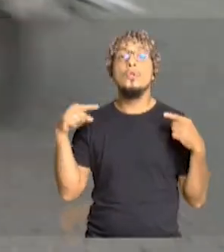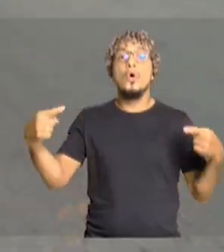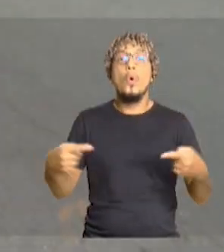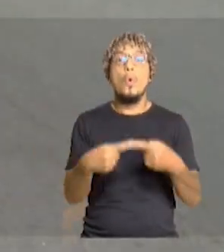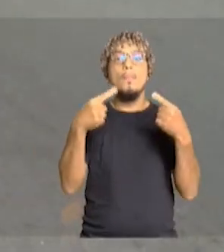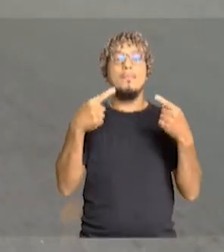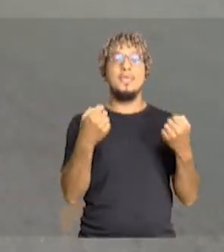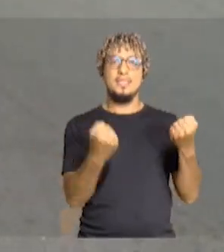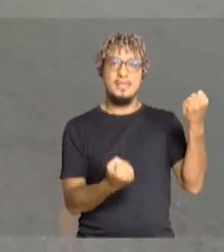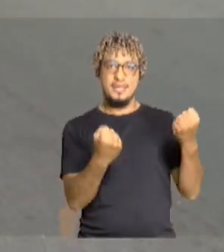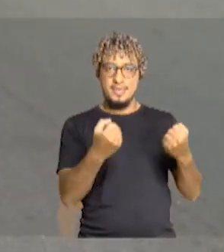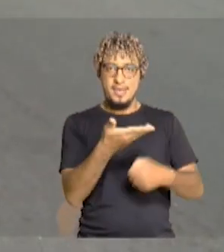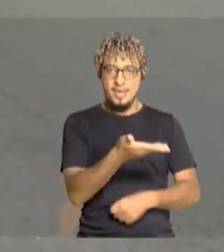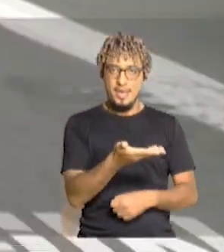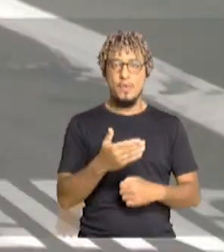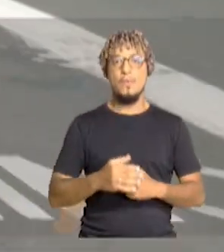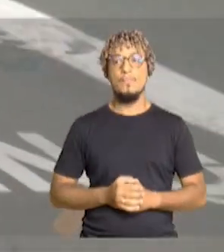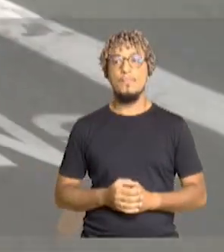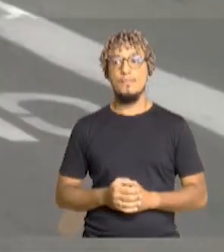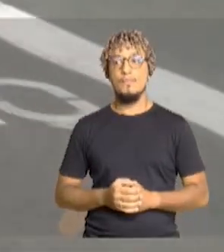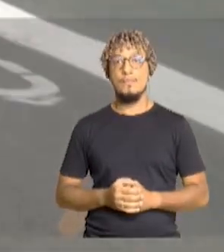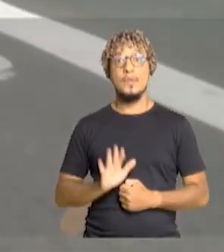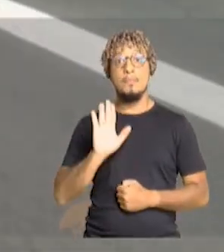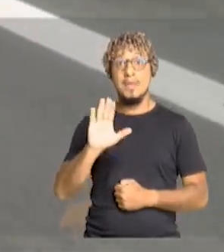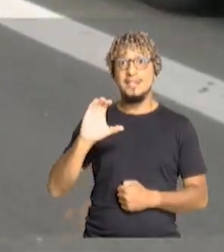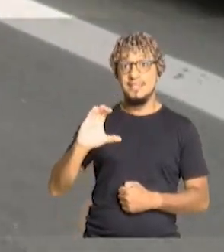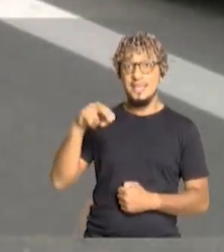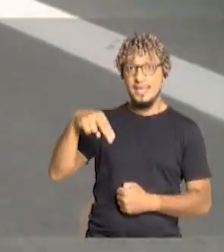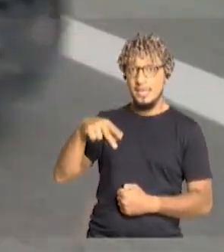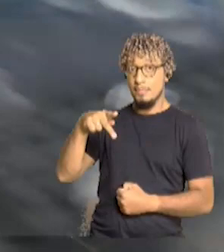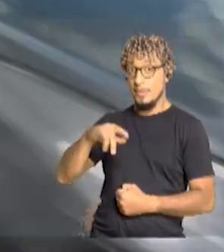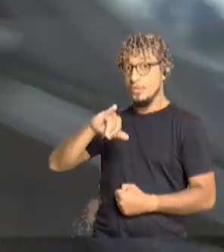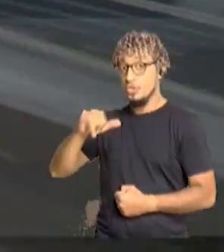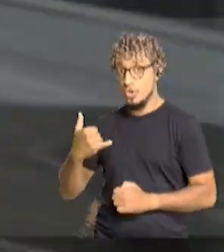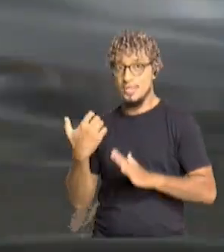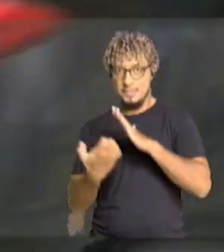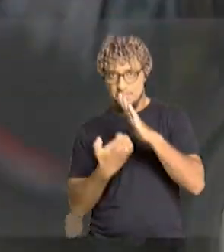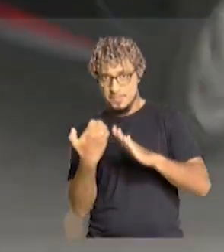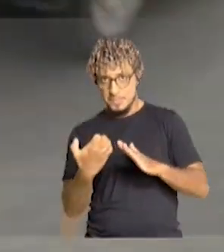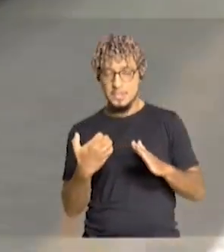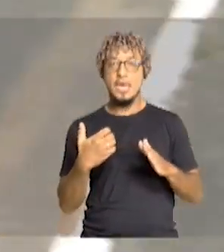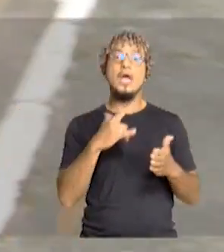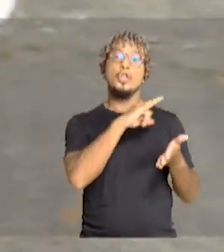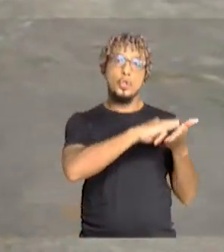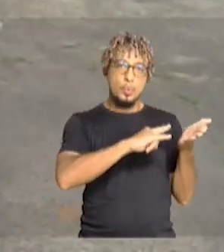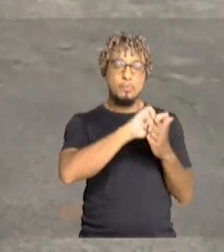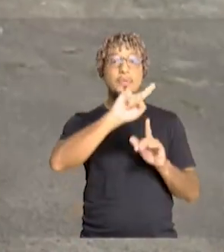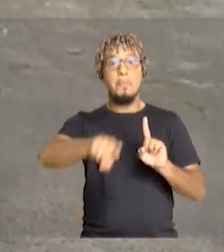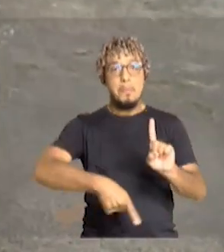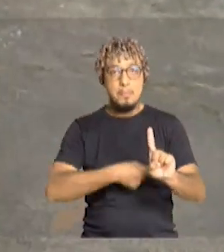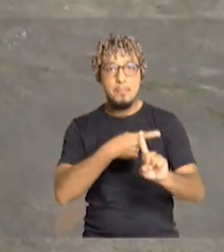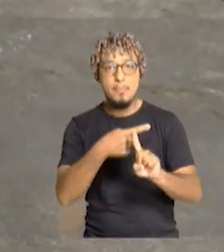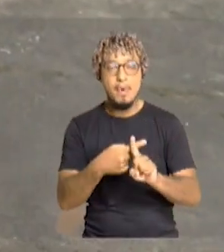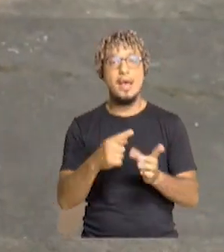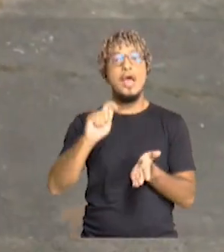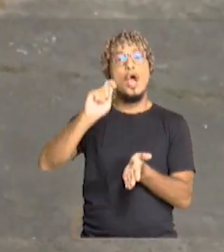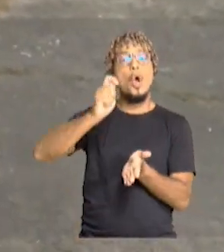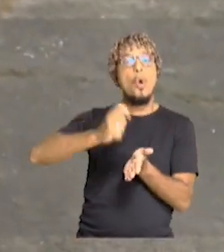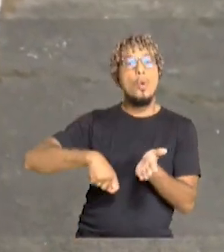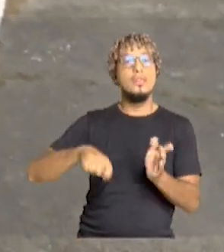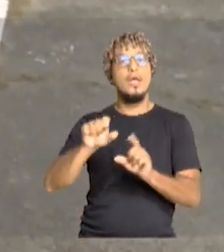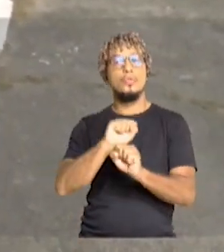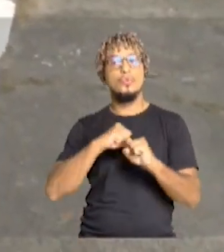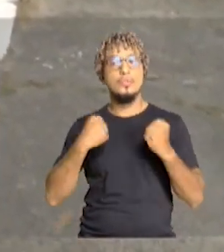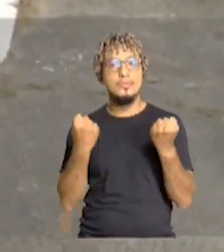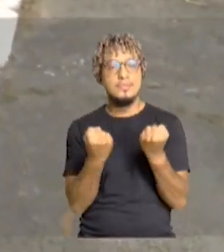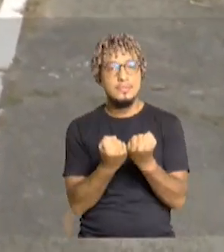do veículo já para pessoa jurídica além dos documentos citados agora pouco apresentar também contrato social